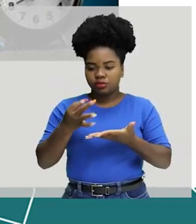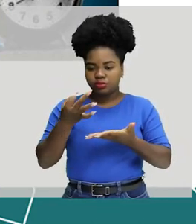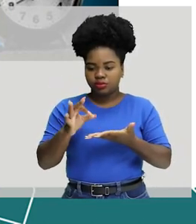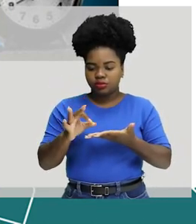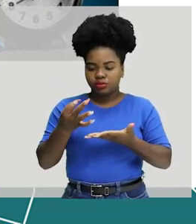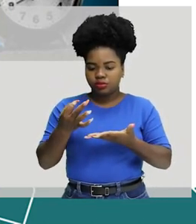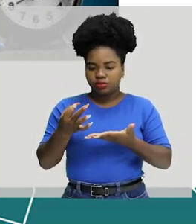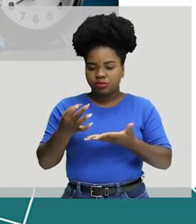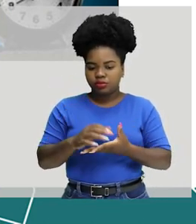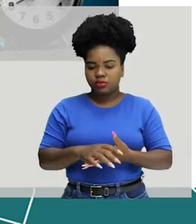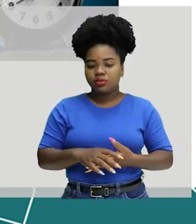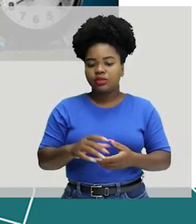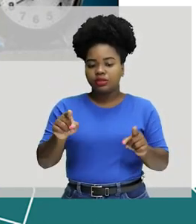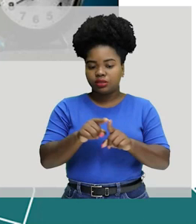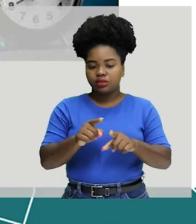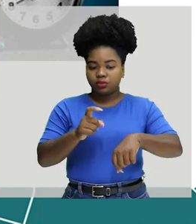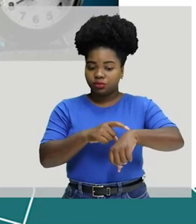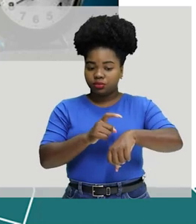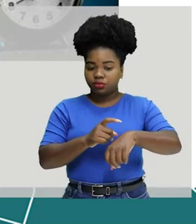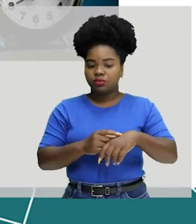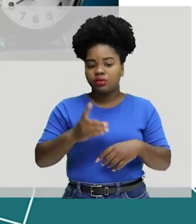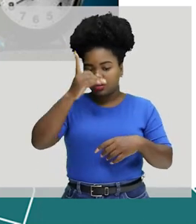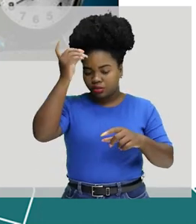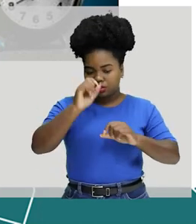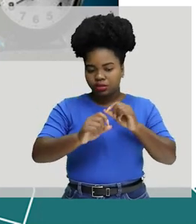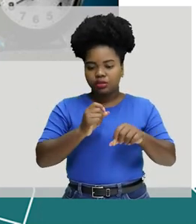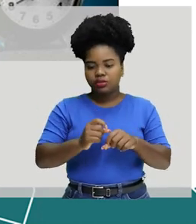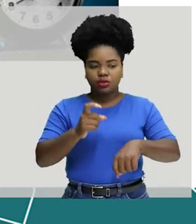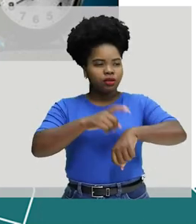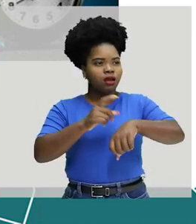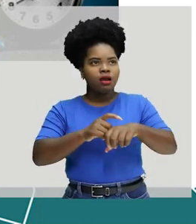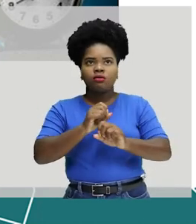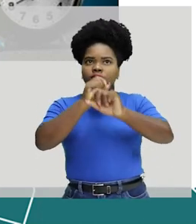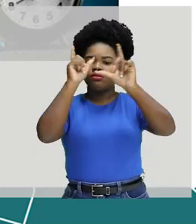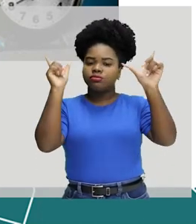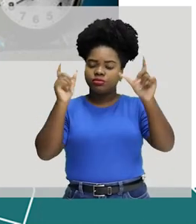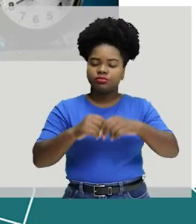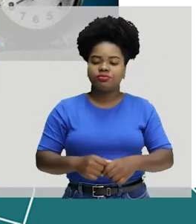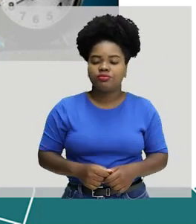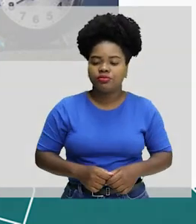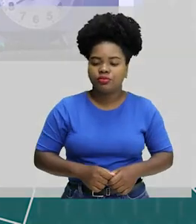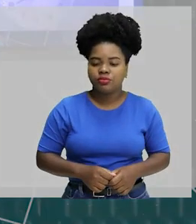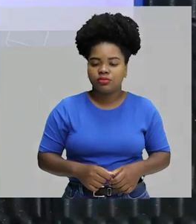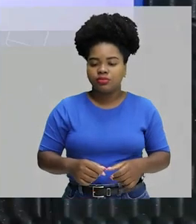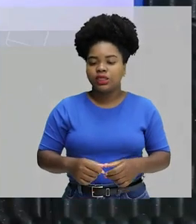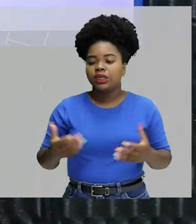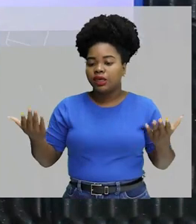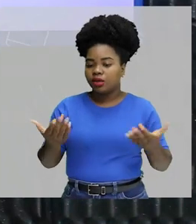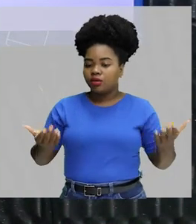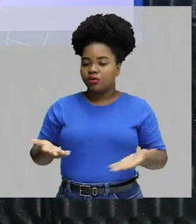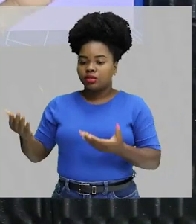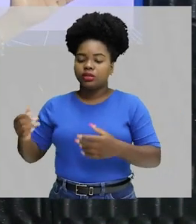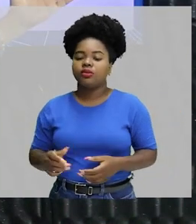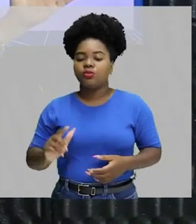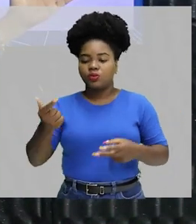ideia e pelo horário que é hora de acordar e aqui eu tenho um tapa olhos